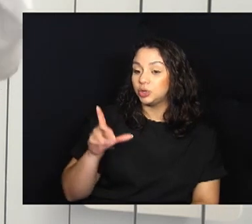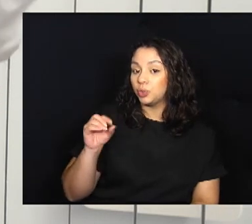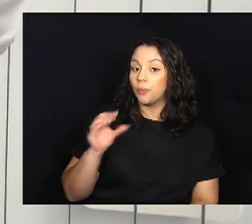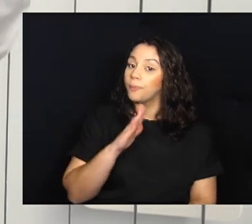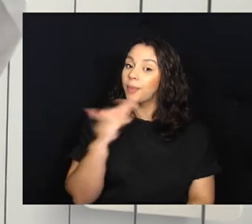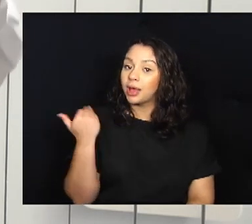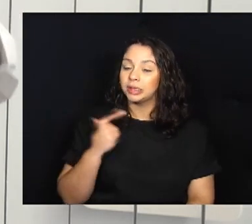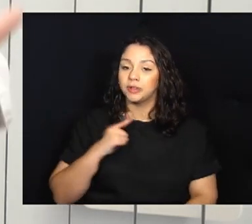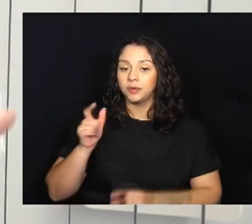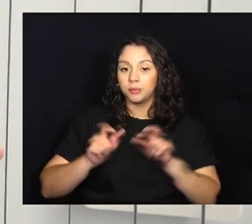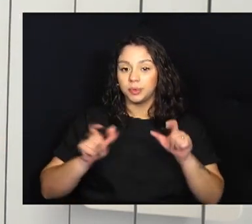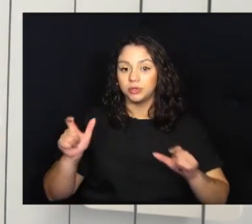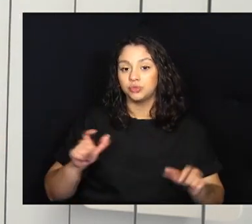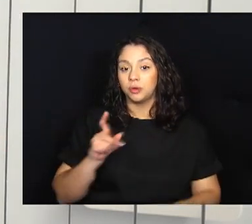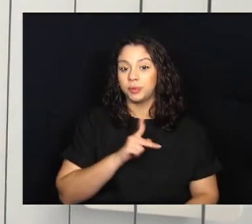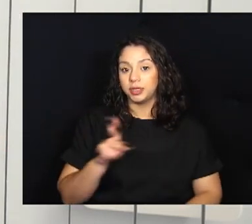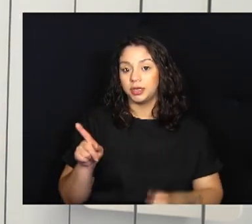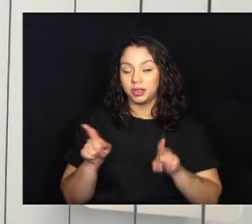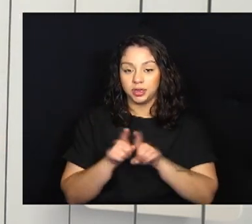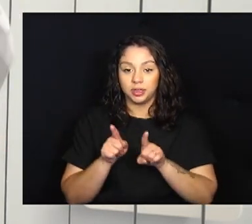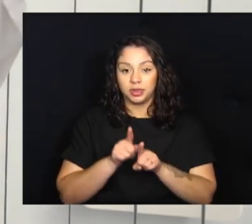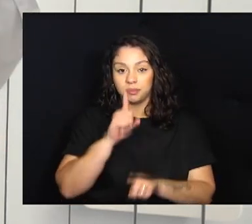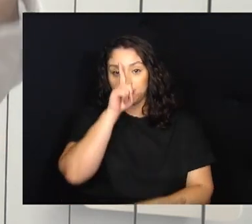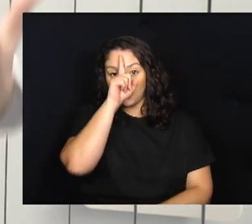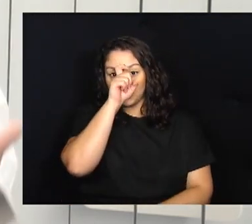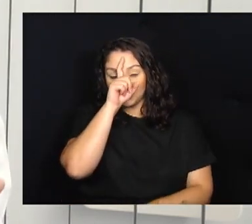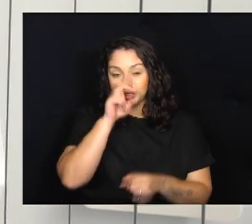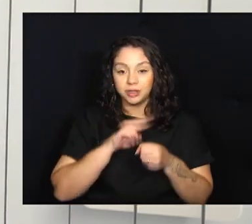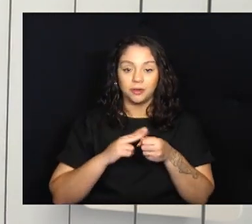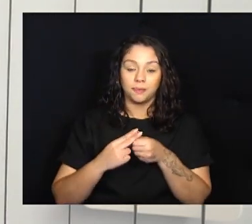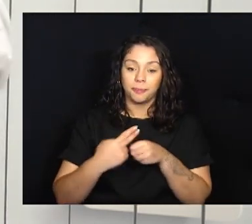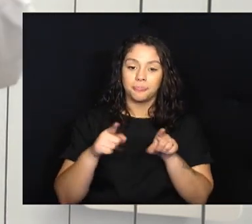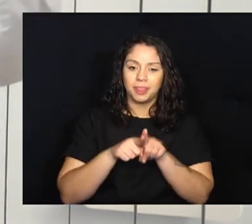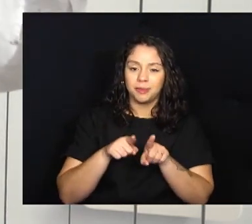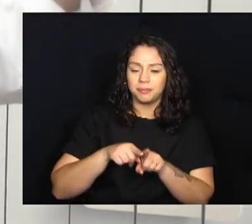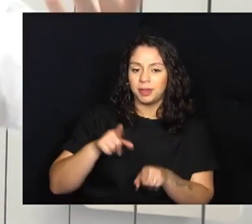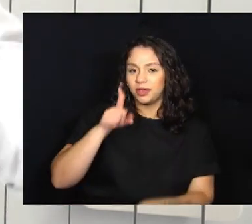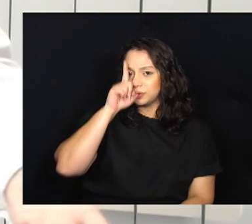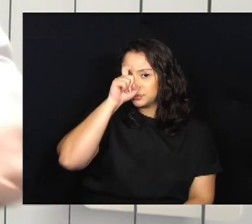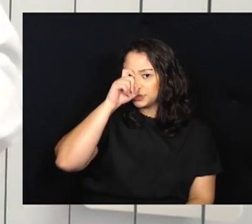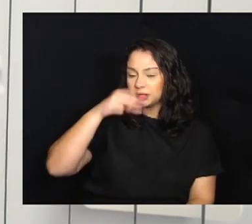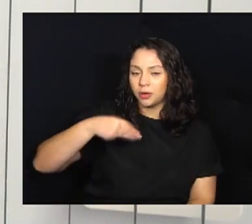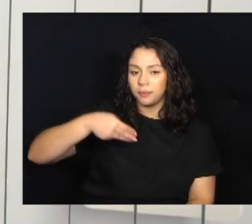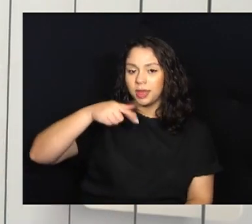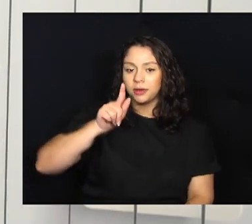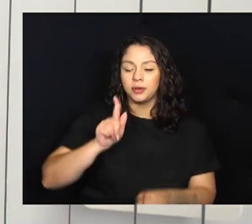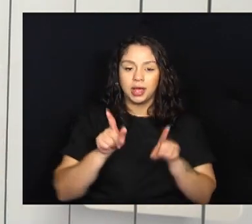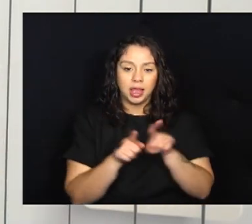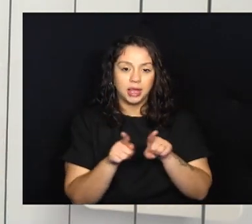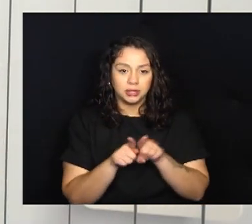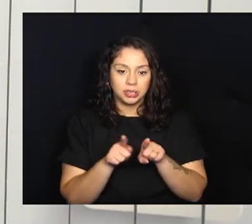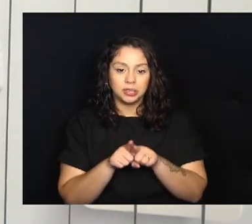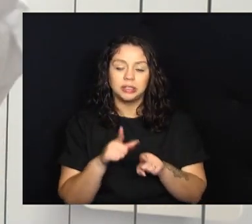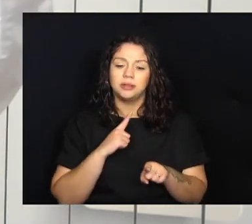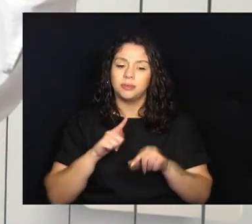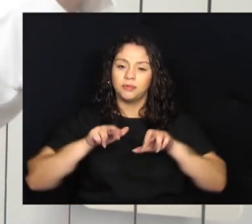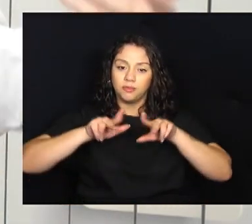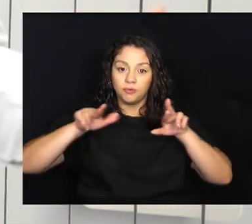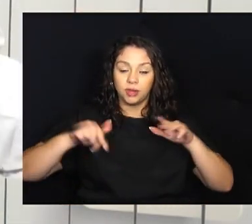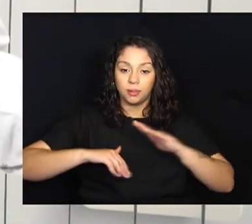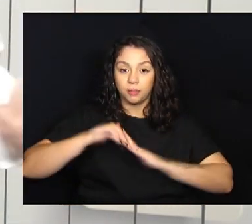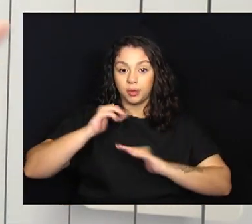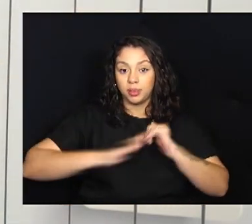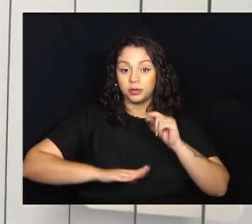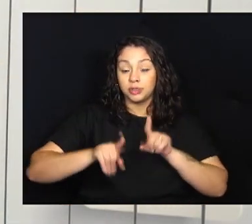da INDEC, do Hospital de Clínicas da Unicamp, da Rede Mário Gatti, do Hospital e Maternidade Celso Pierro, Hospital